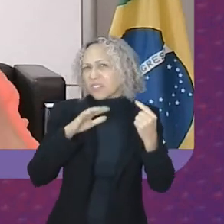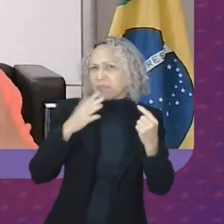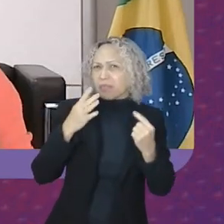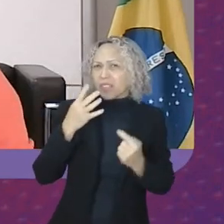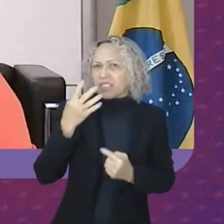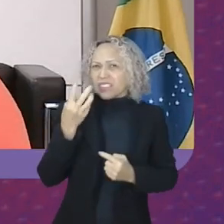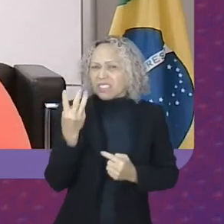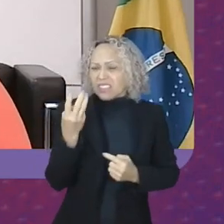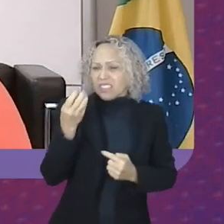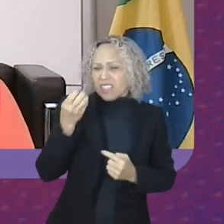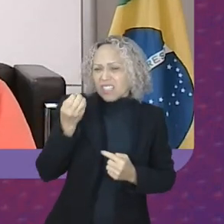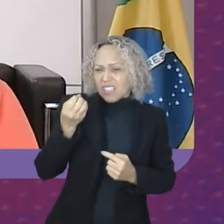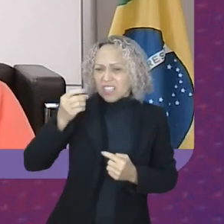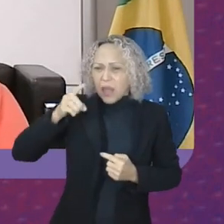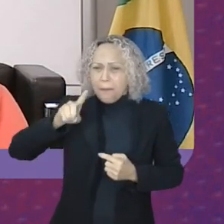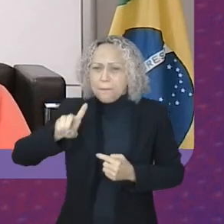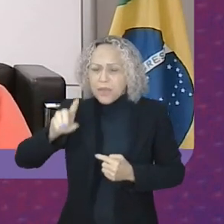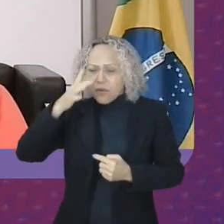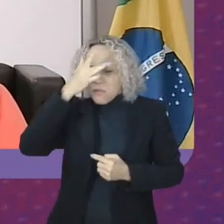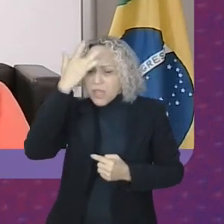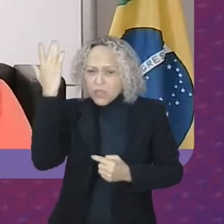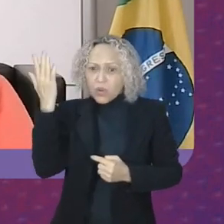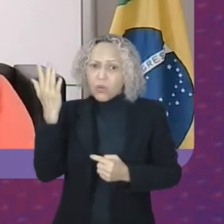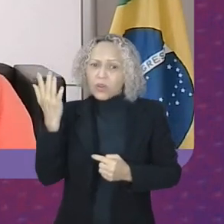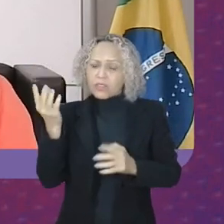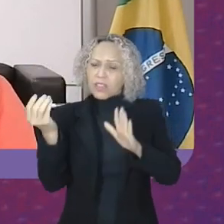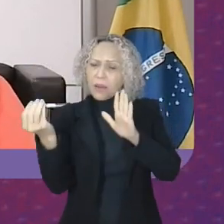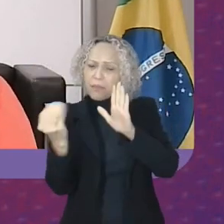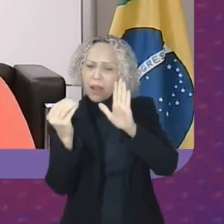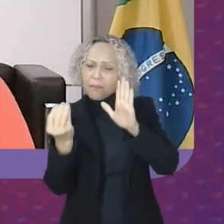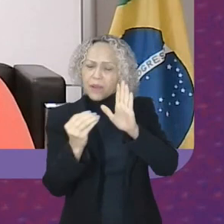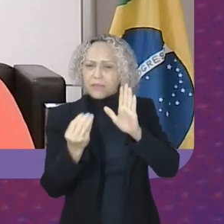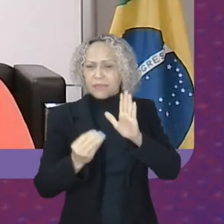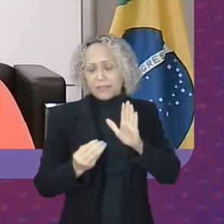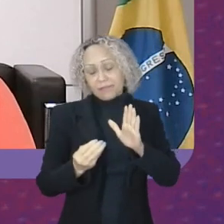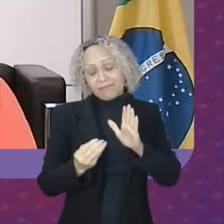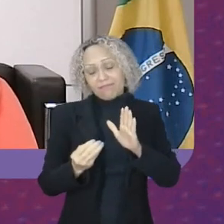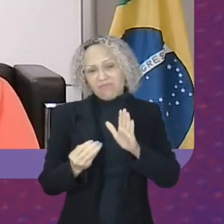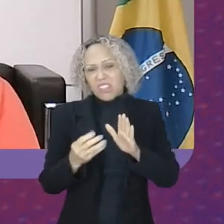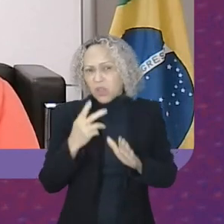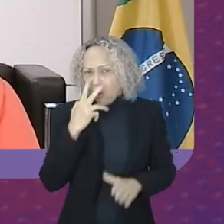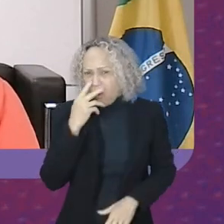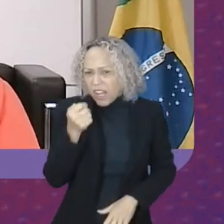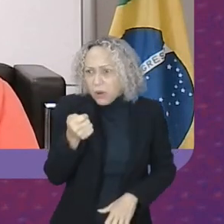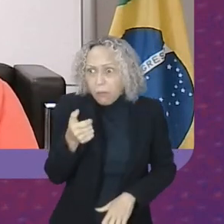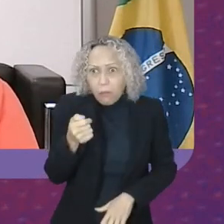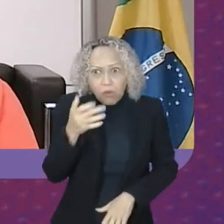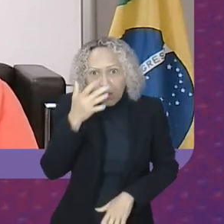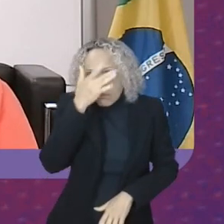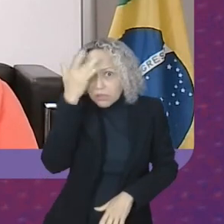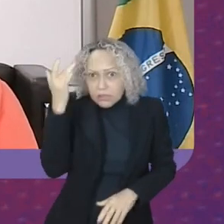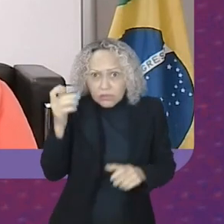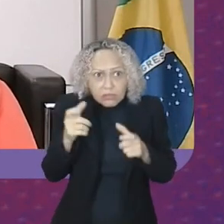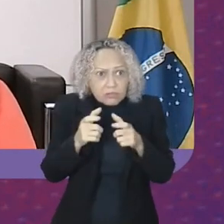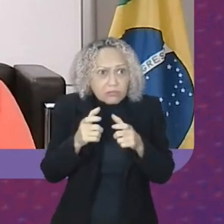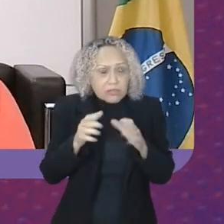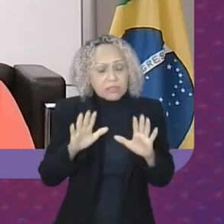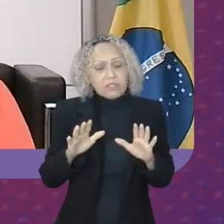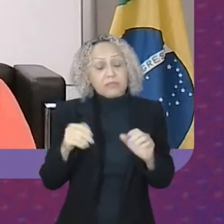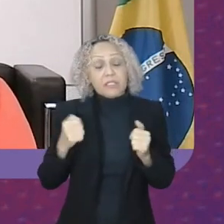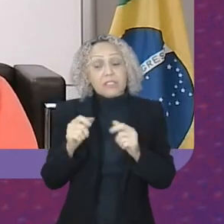se ganhe legitimidade essas propostas, é preciso envolver mais gente. Então, se você já entendeu o que é o